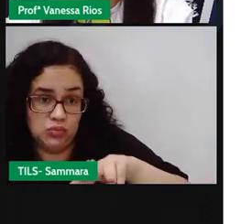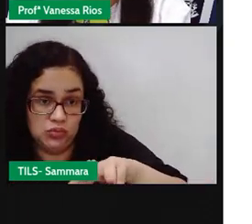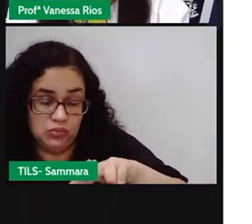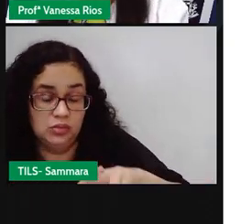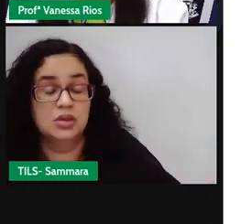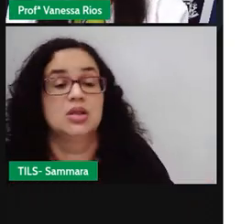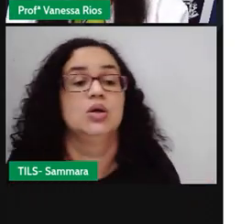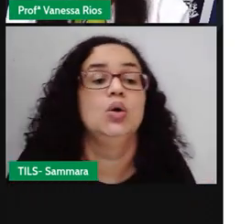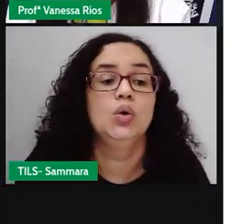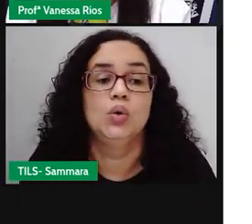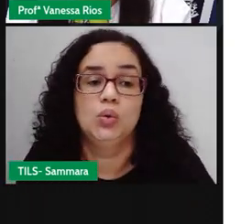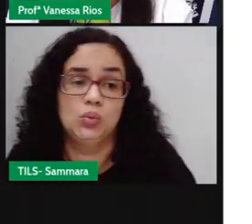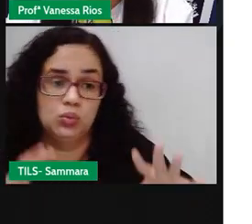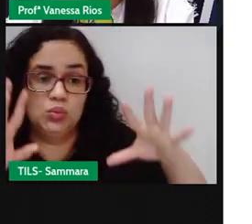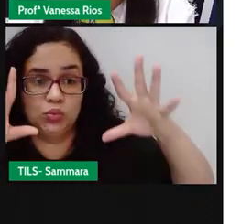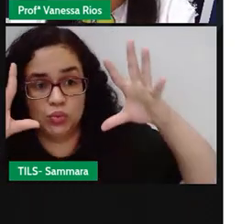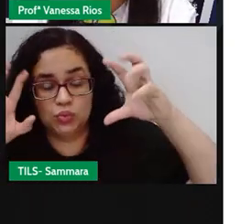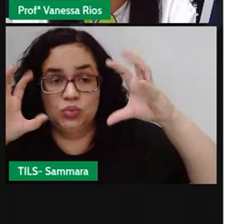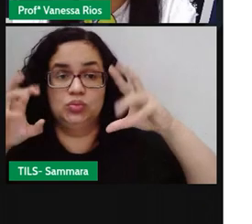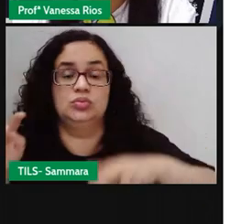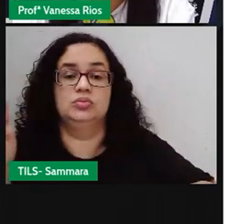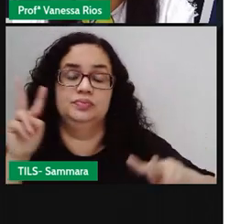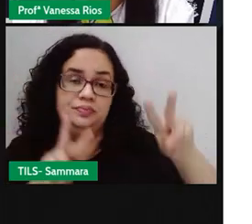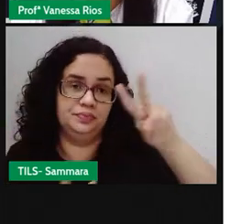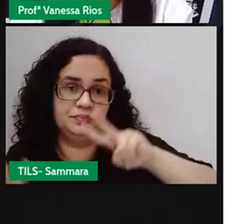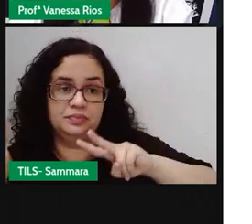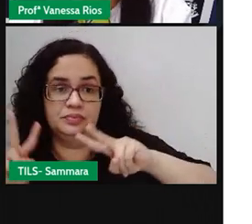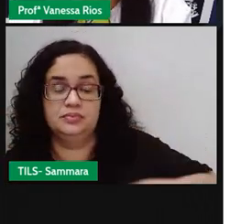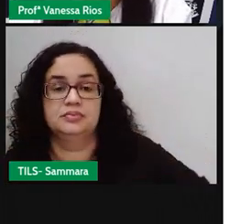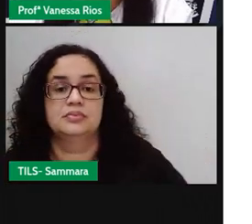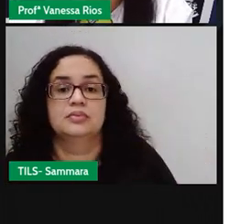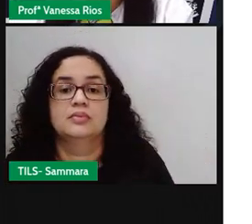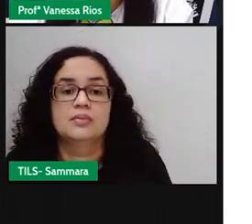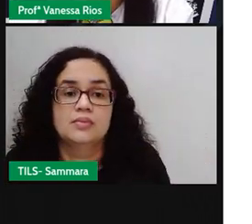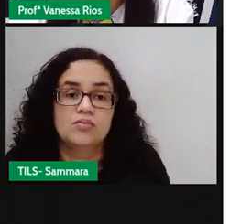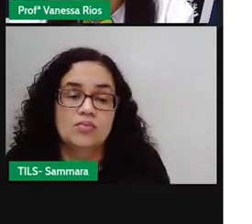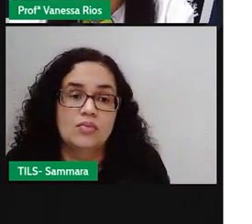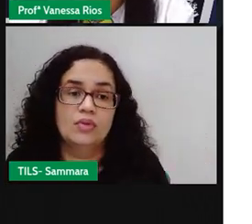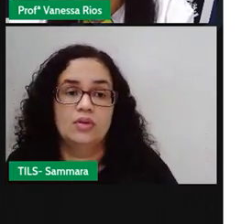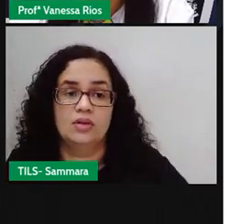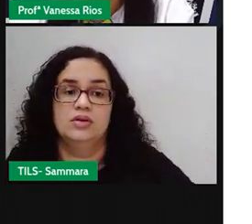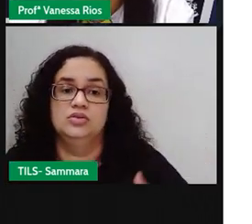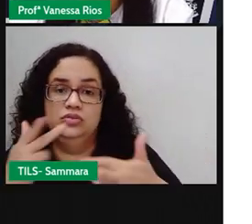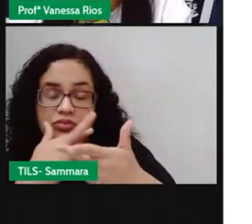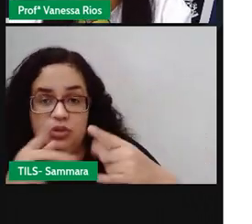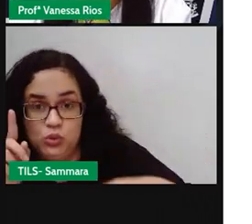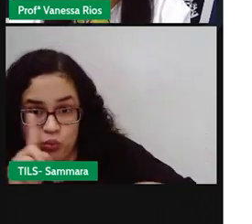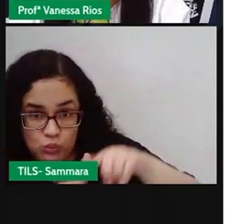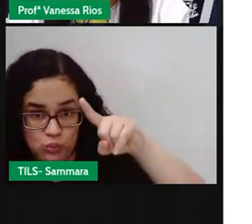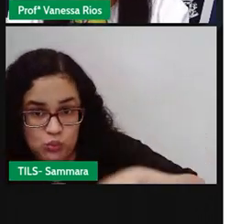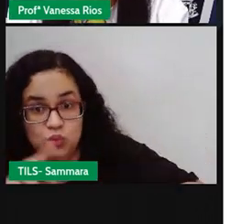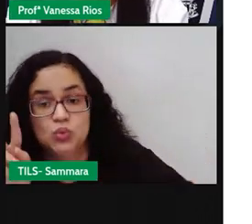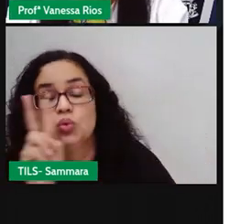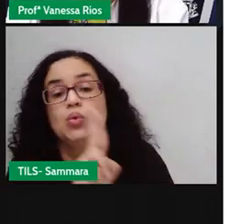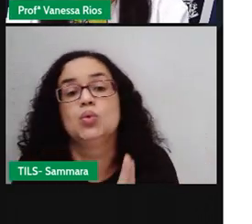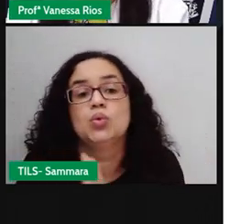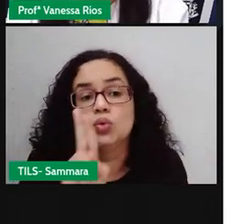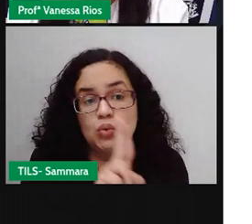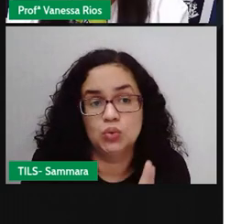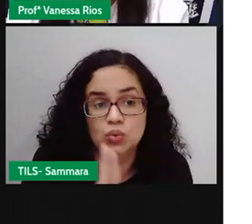cadeira, no sofá. Então, observando ao redor, a gente vai ver aí vários tipos de objetos